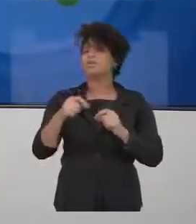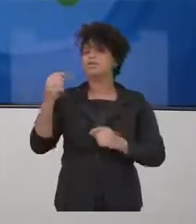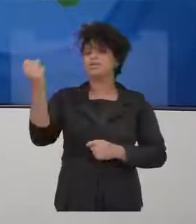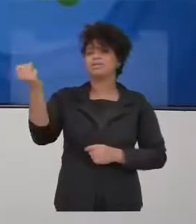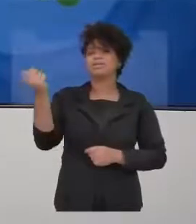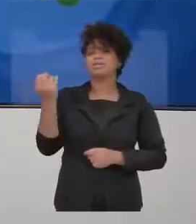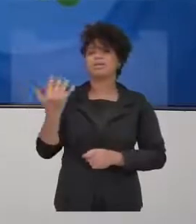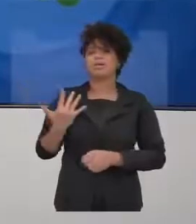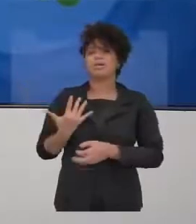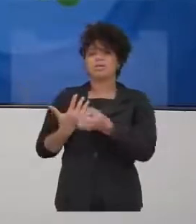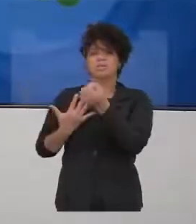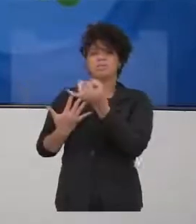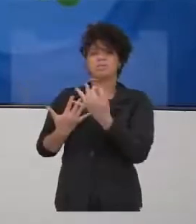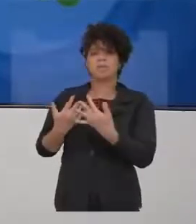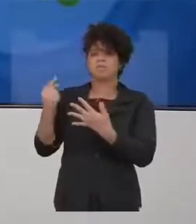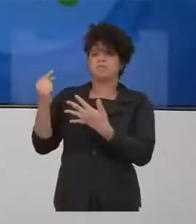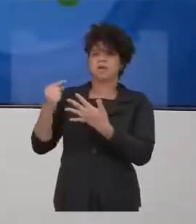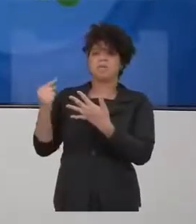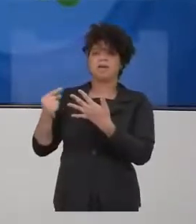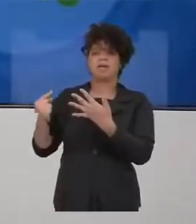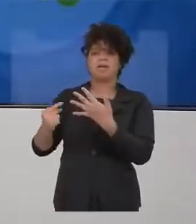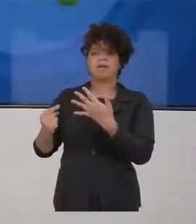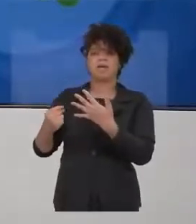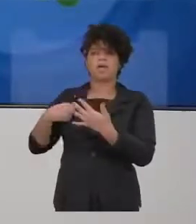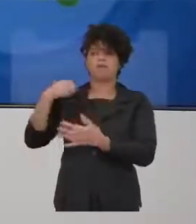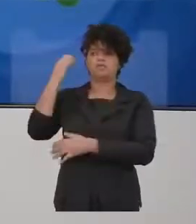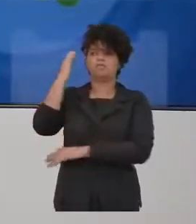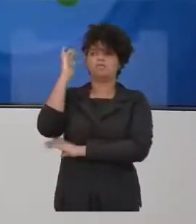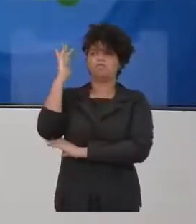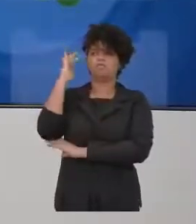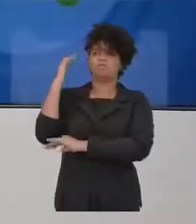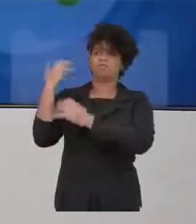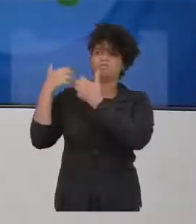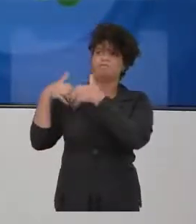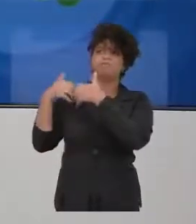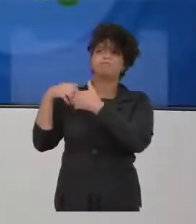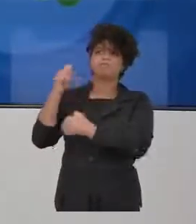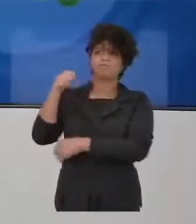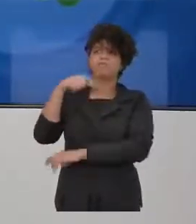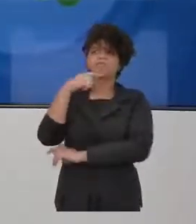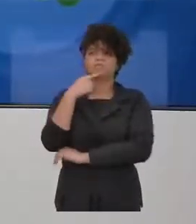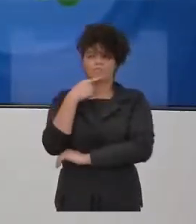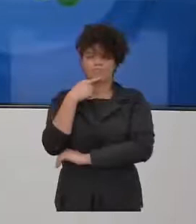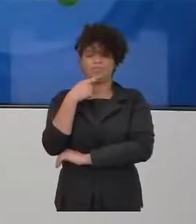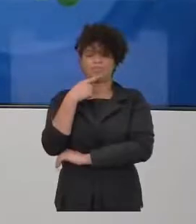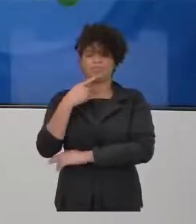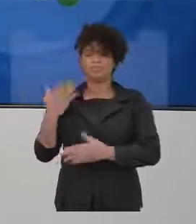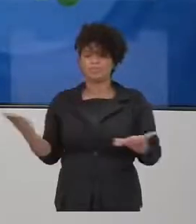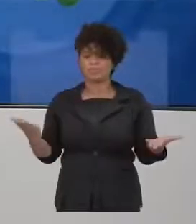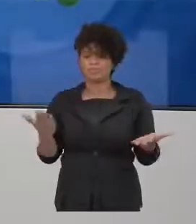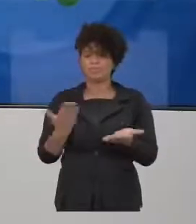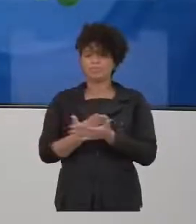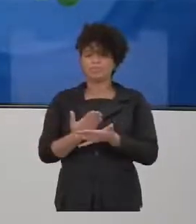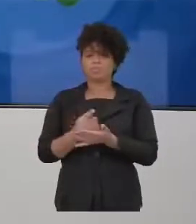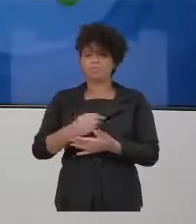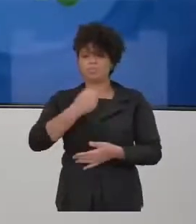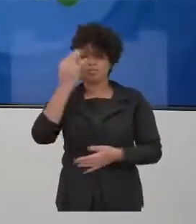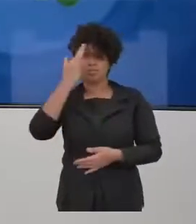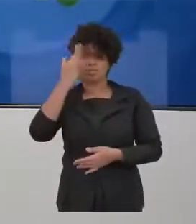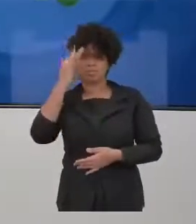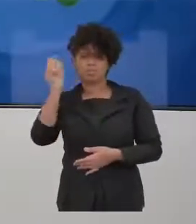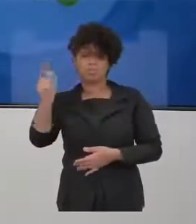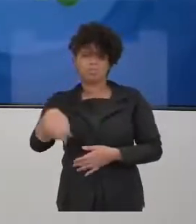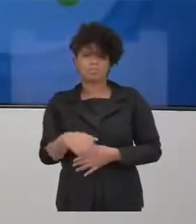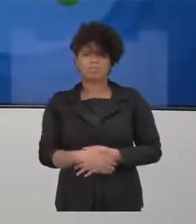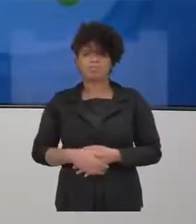vem com argumentos, eu paro para pensar a respeito. E é isso que eu chamo todo mundo, numa aula como esta, a repensar. Porque, olha só, se